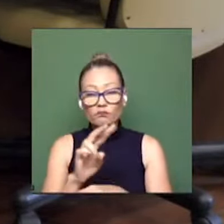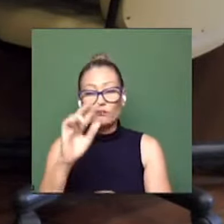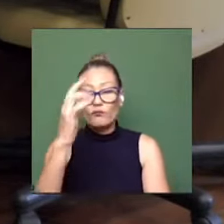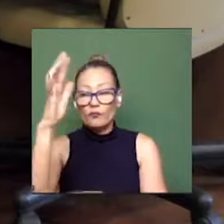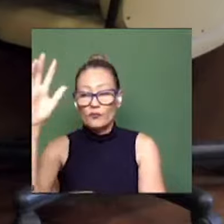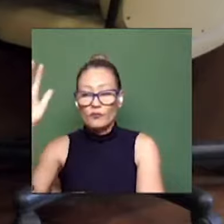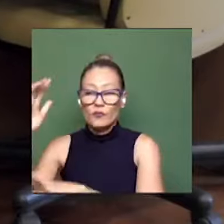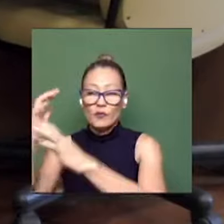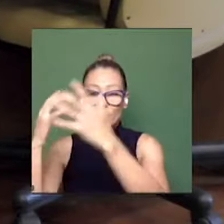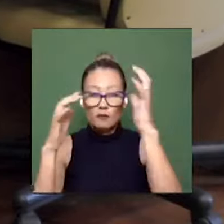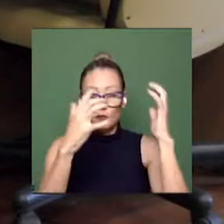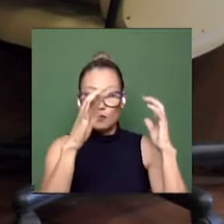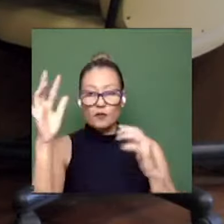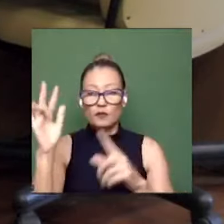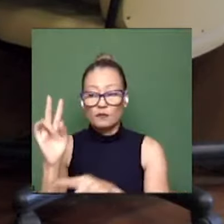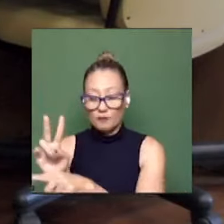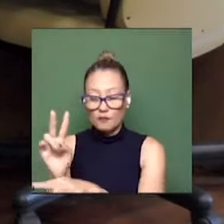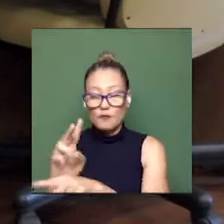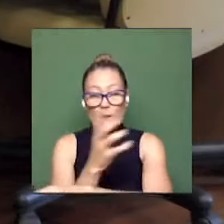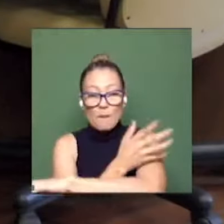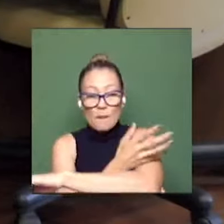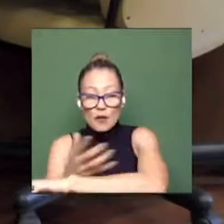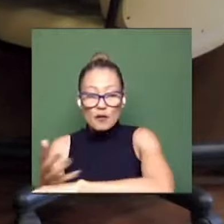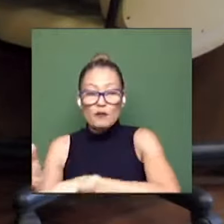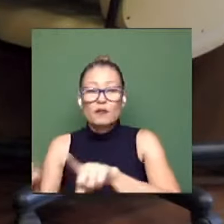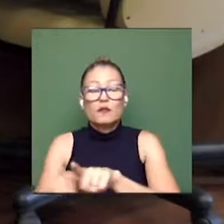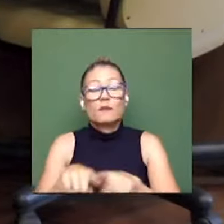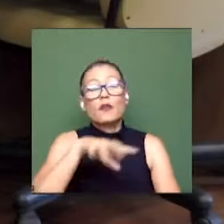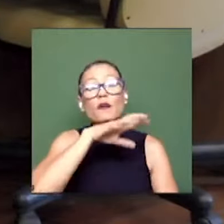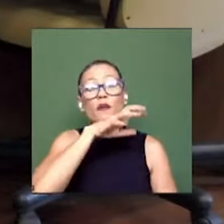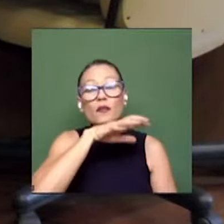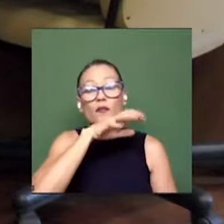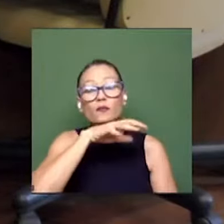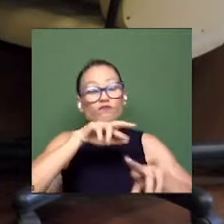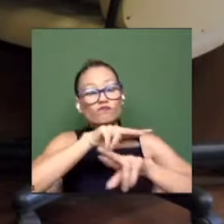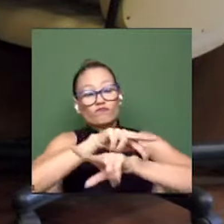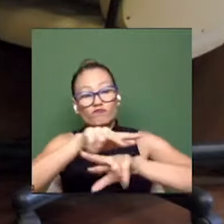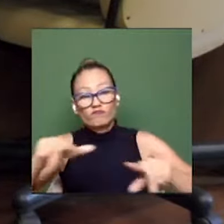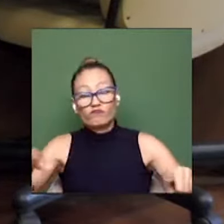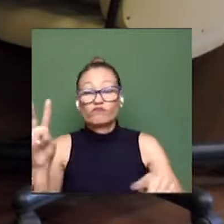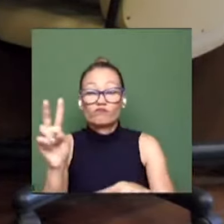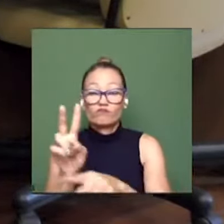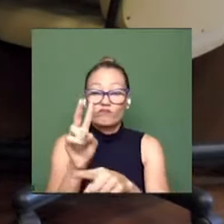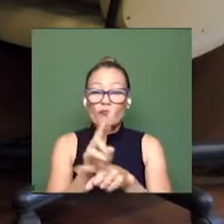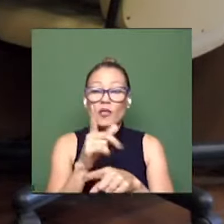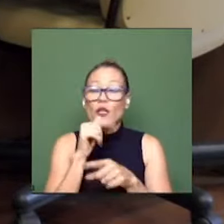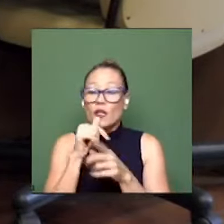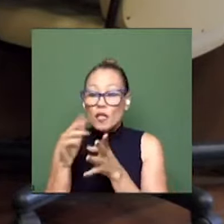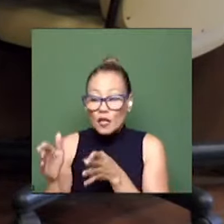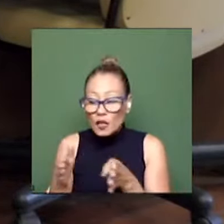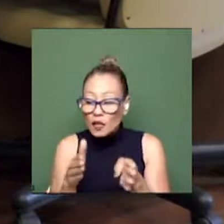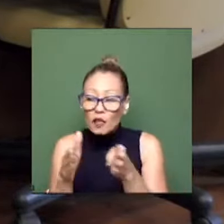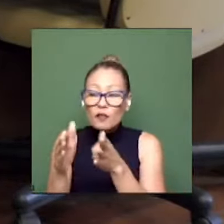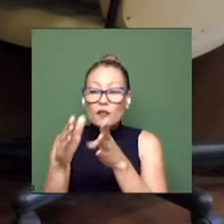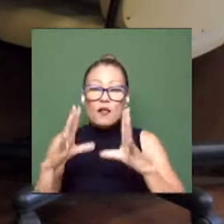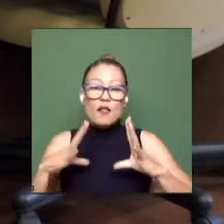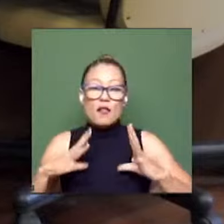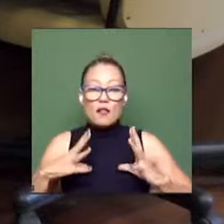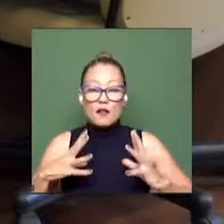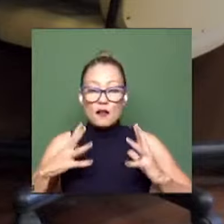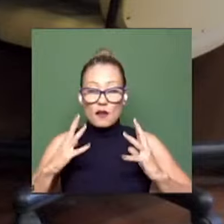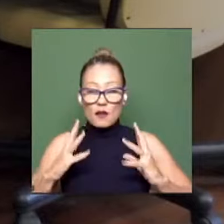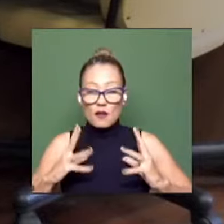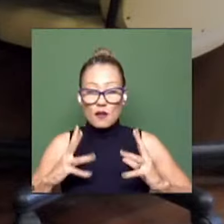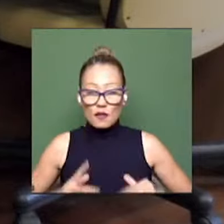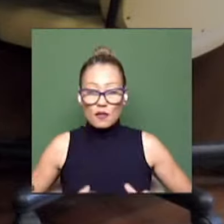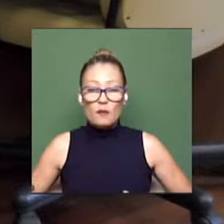atlântica preservação da fauna e flora e principalmente preservação dos rios limpos que nascem Parelheiros hoje e que